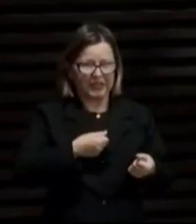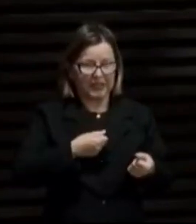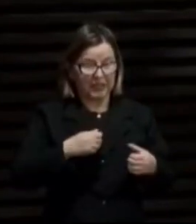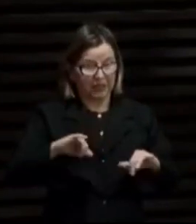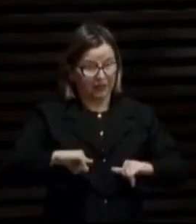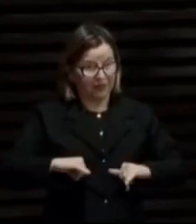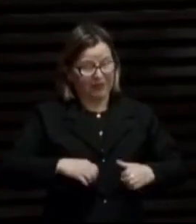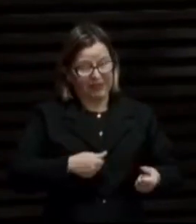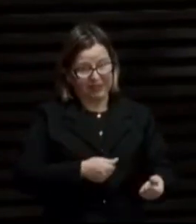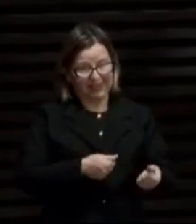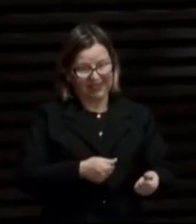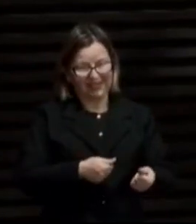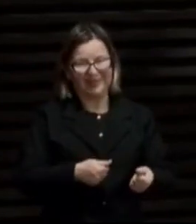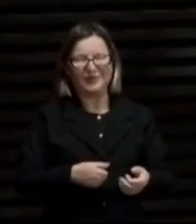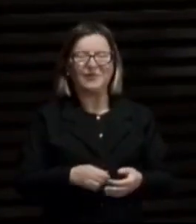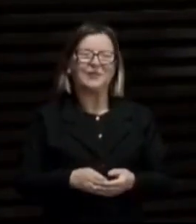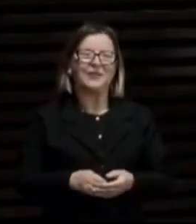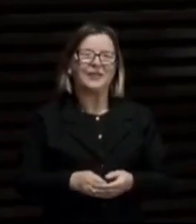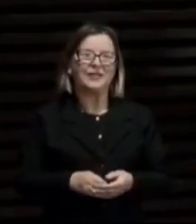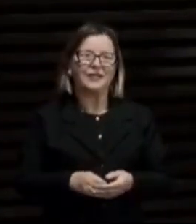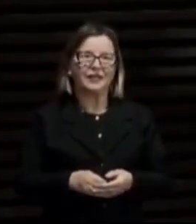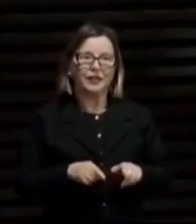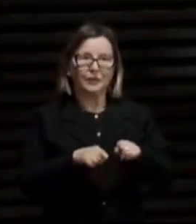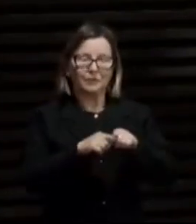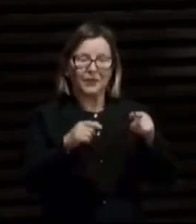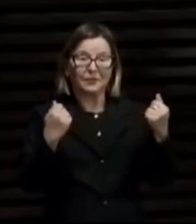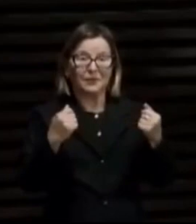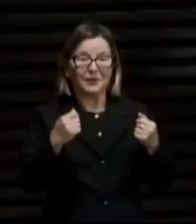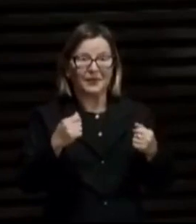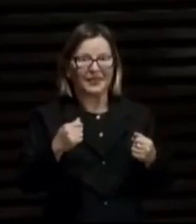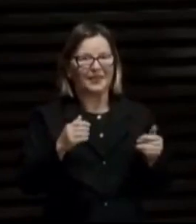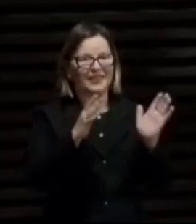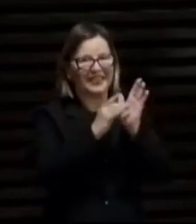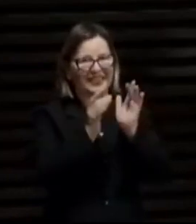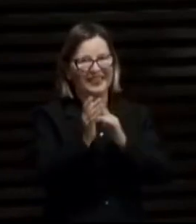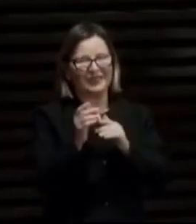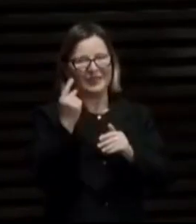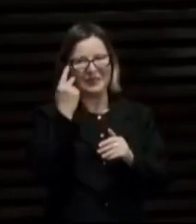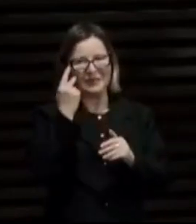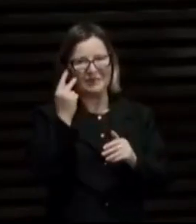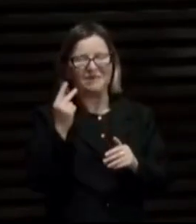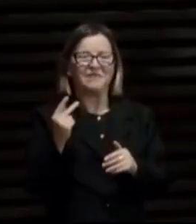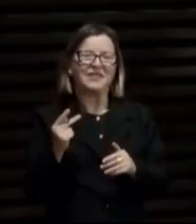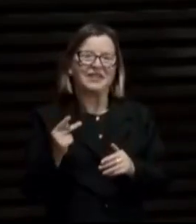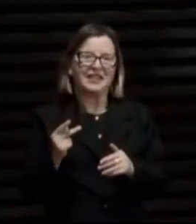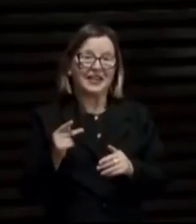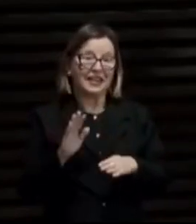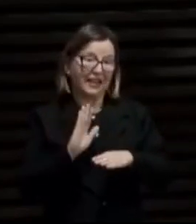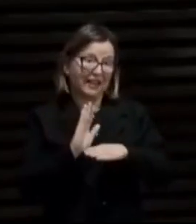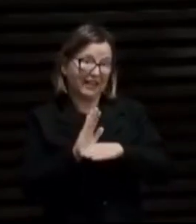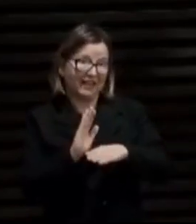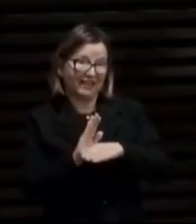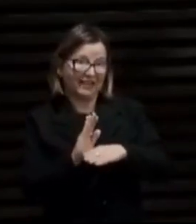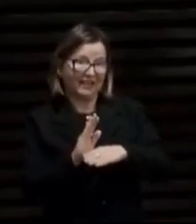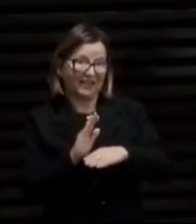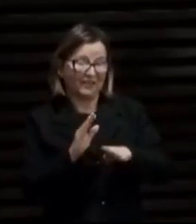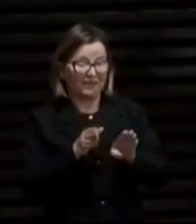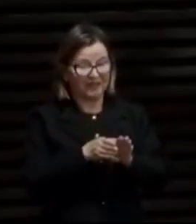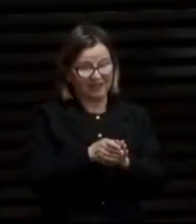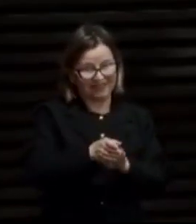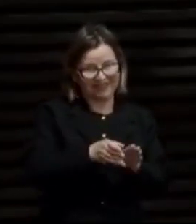para convencer, consolar, interceder, auxiliar e aconselhar o